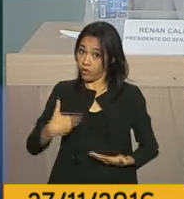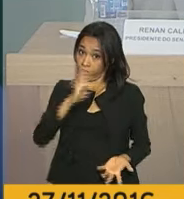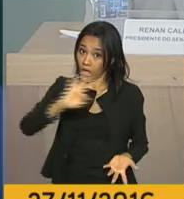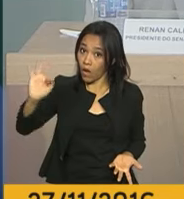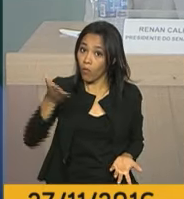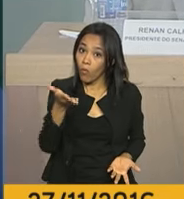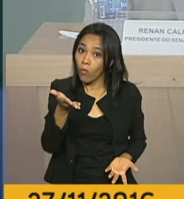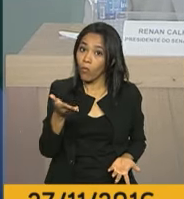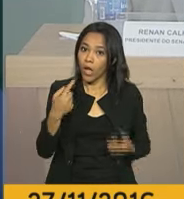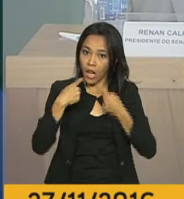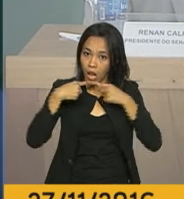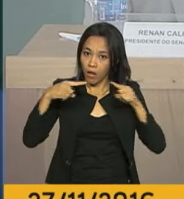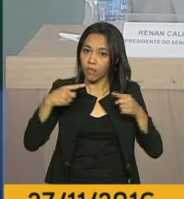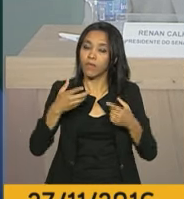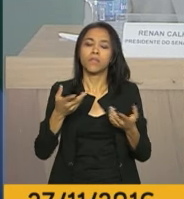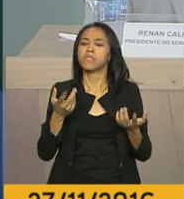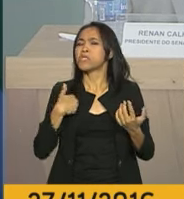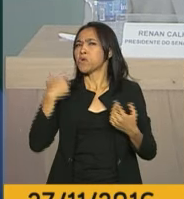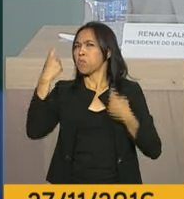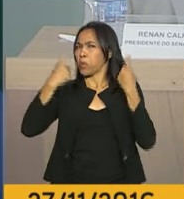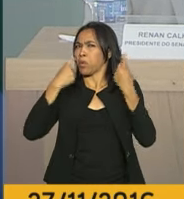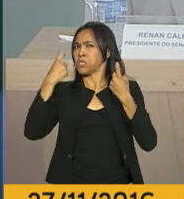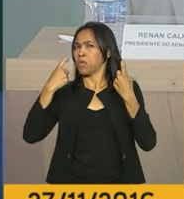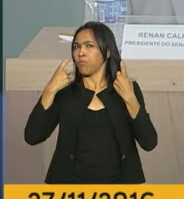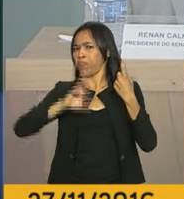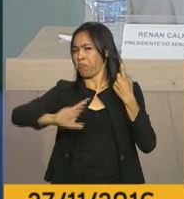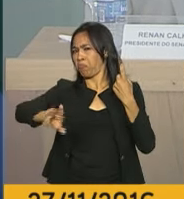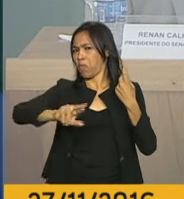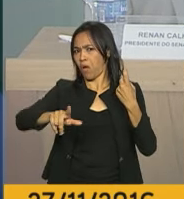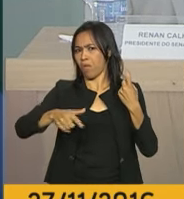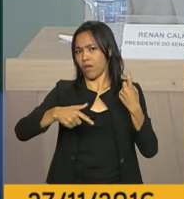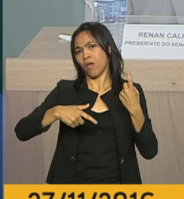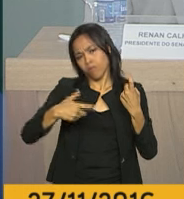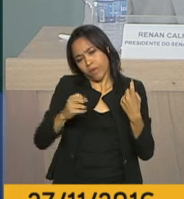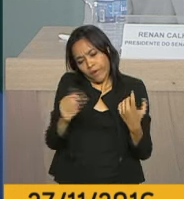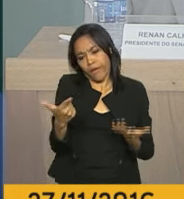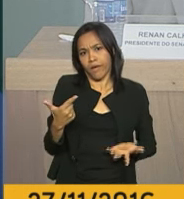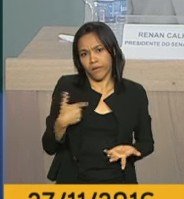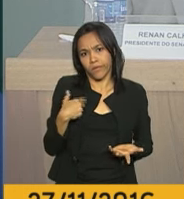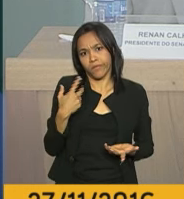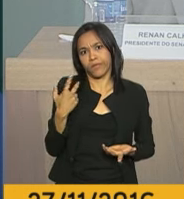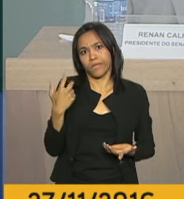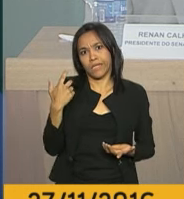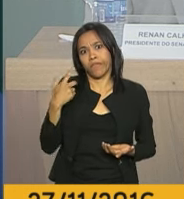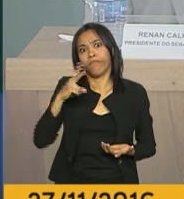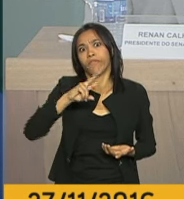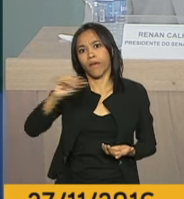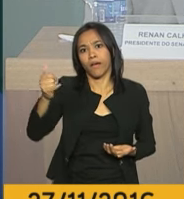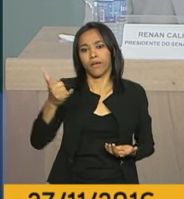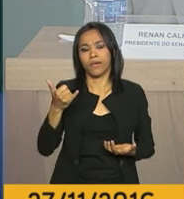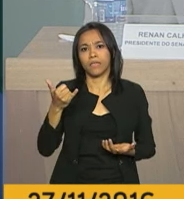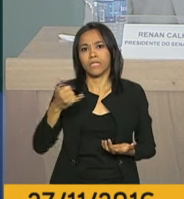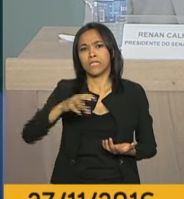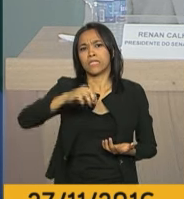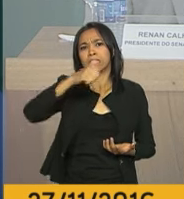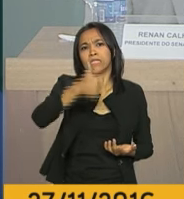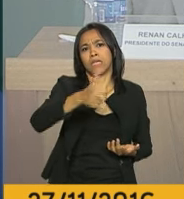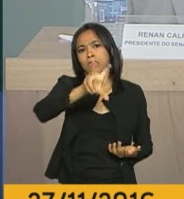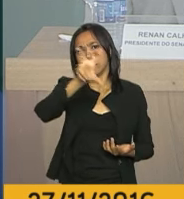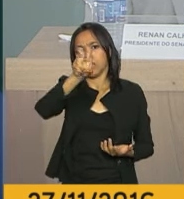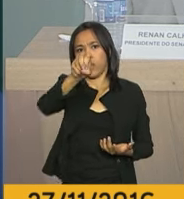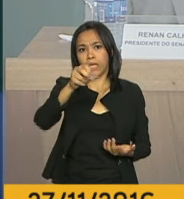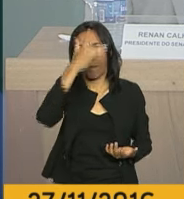Olha, dizer que não há preocupação, eu estaria sendo ingênuo, né? Claro que quando se fala que vai alcançar